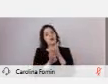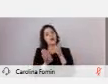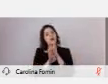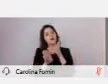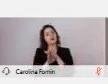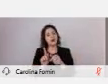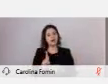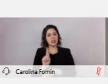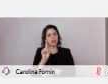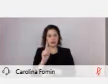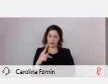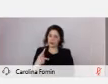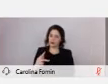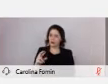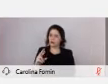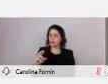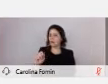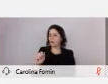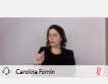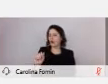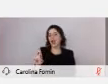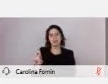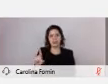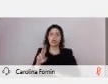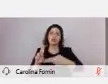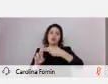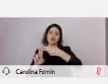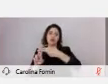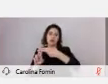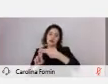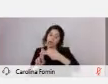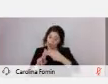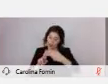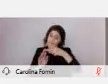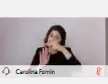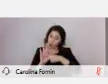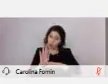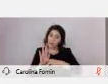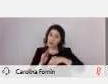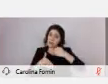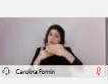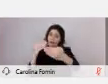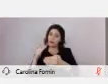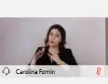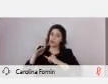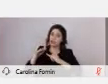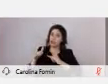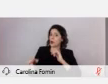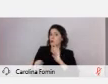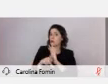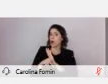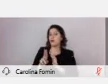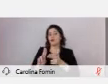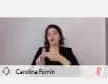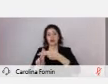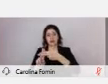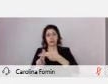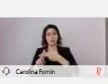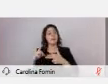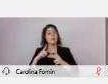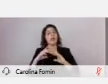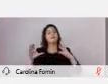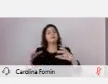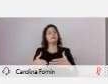PROAD-SUS, que é o Programa de Desenvolvimento Institucional do SUS, e que que financia os hospitais